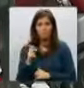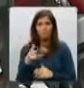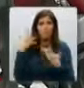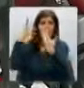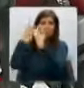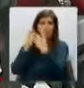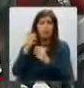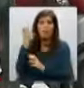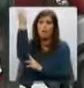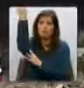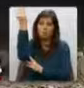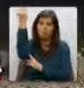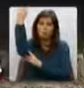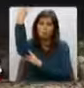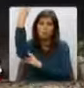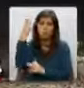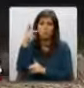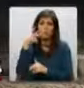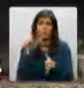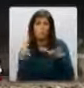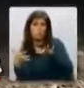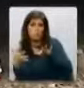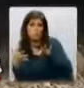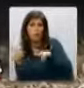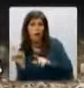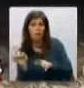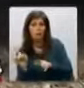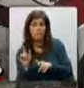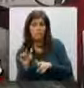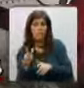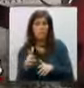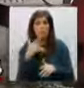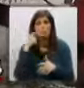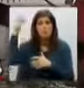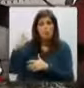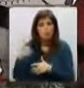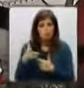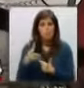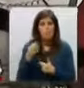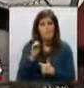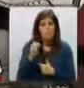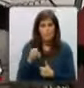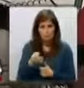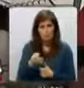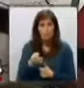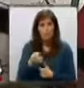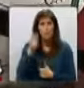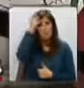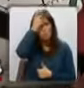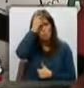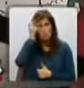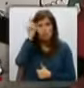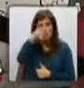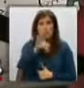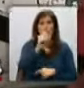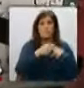poste de iluminação e ficou pendurado assim em cima de um muro a PSP e os bombeiros Estão no local desde as 10